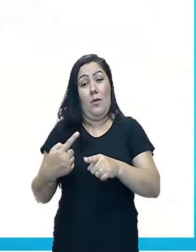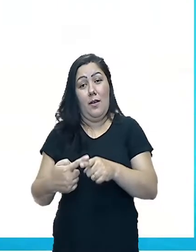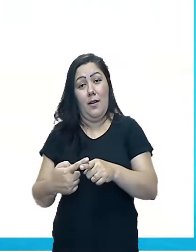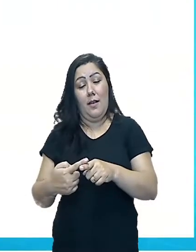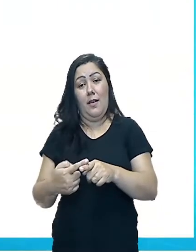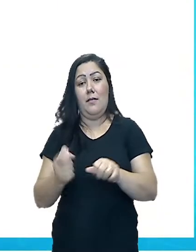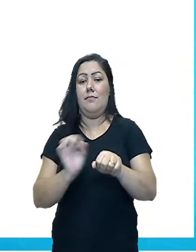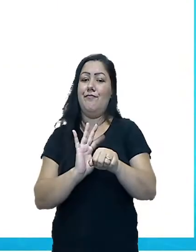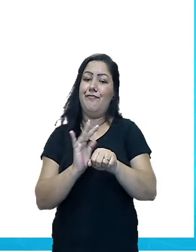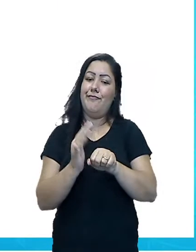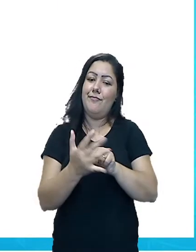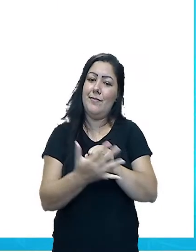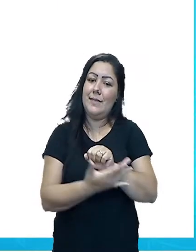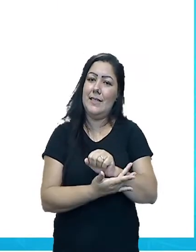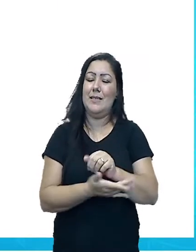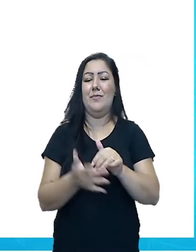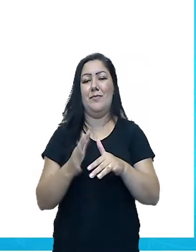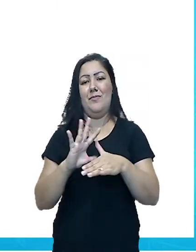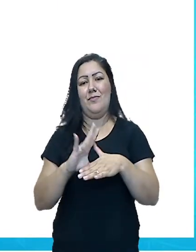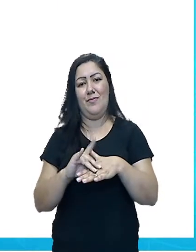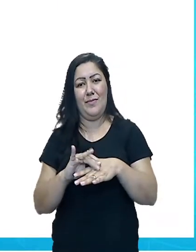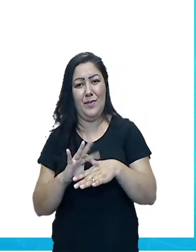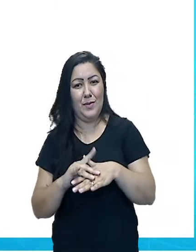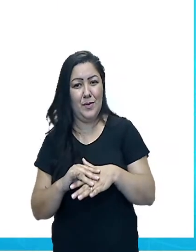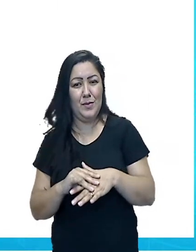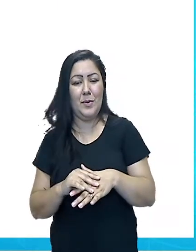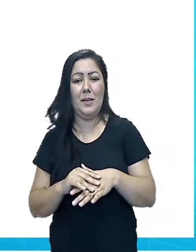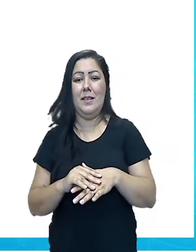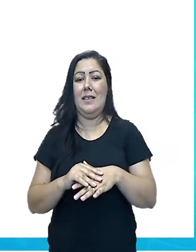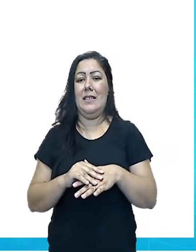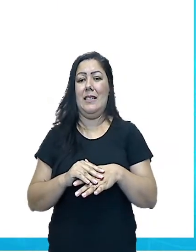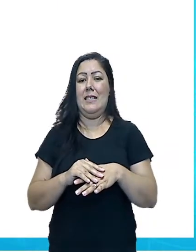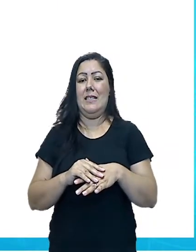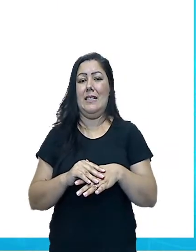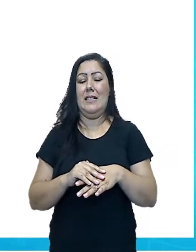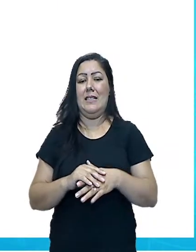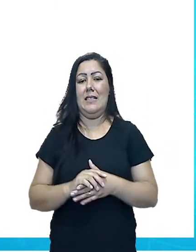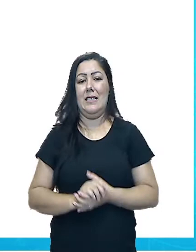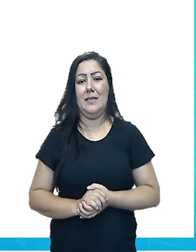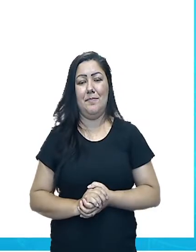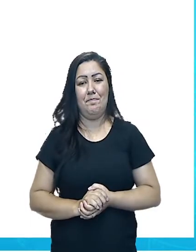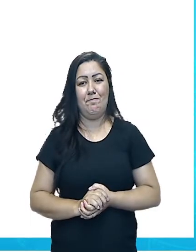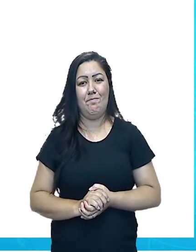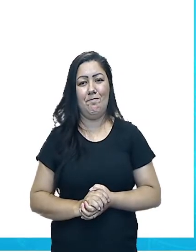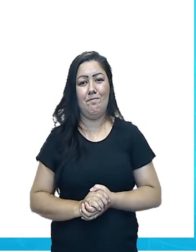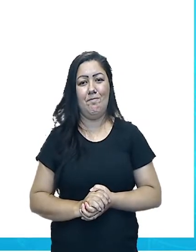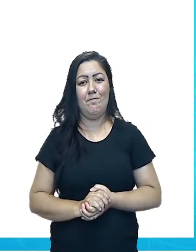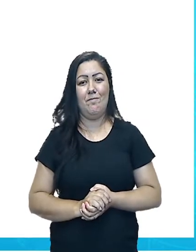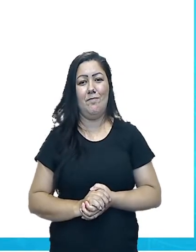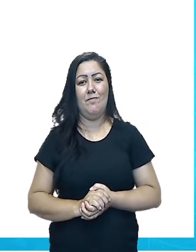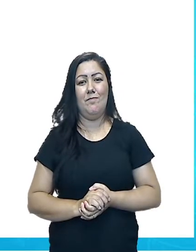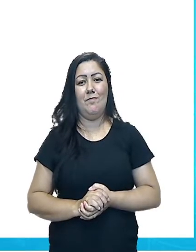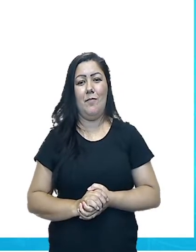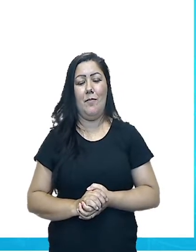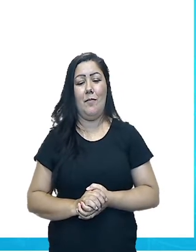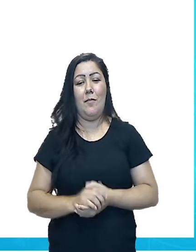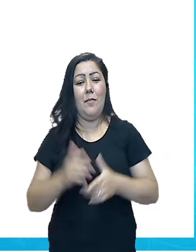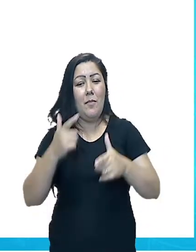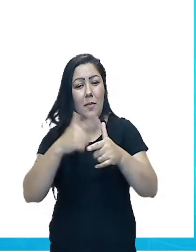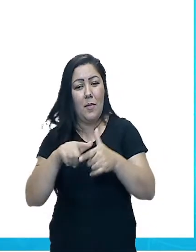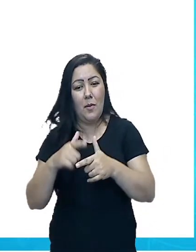devido a esse momento histórico. Eu não vou nem dizer histórico, né? Nesse momento